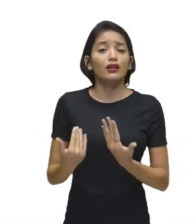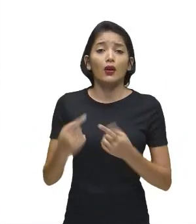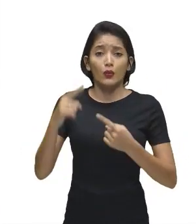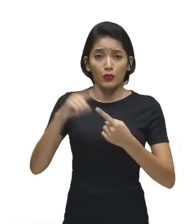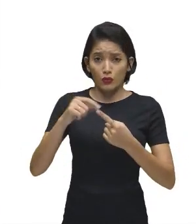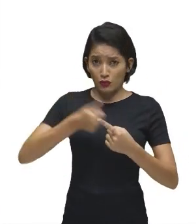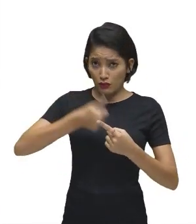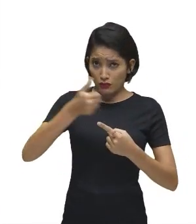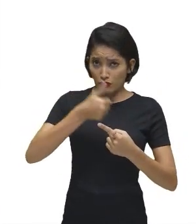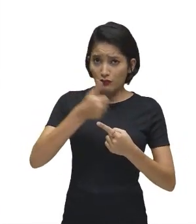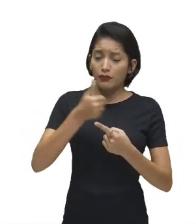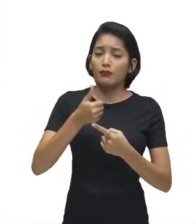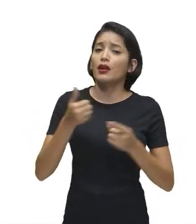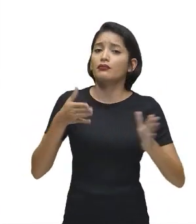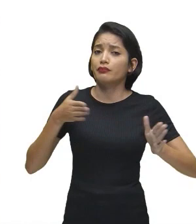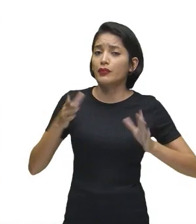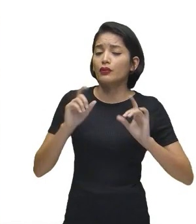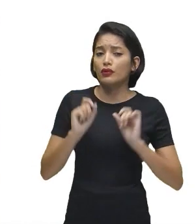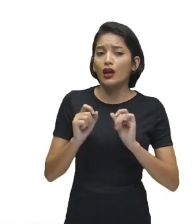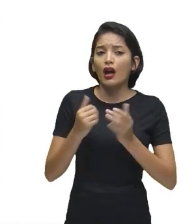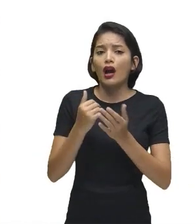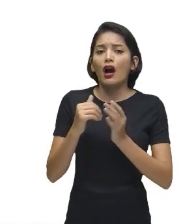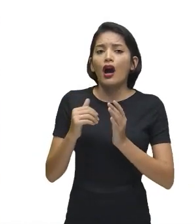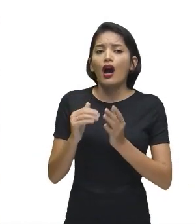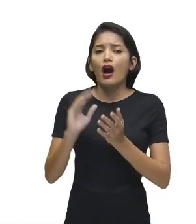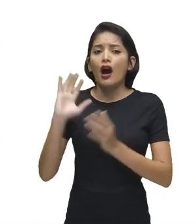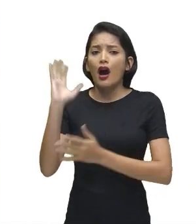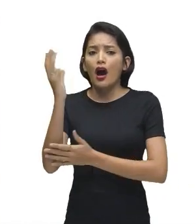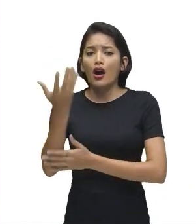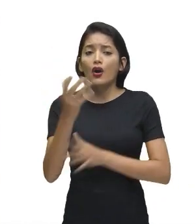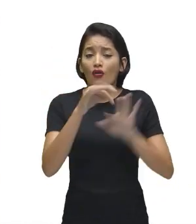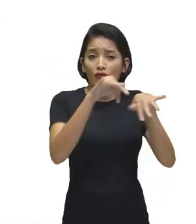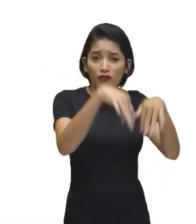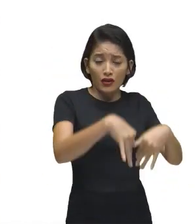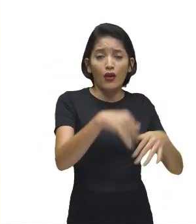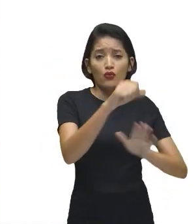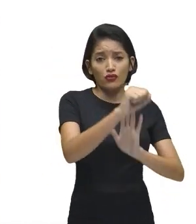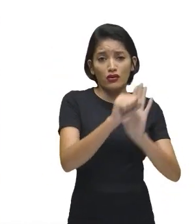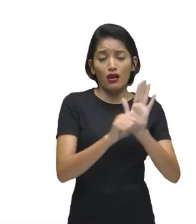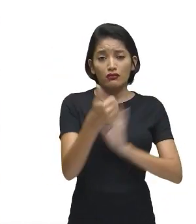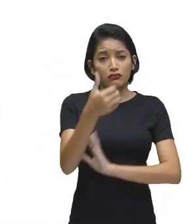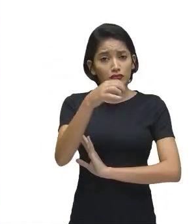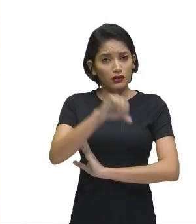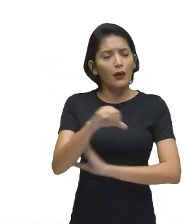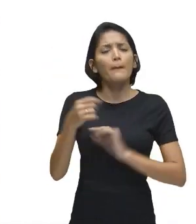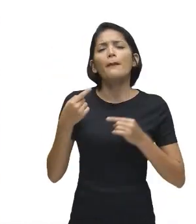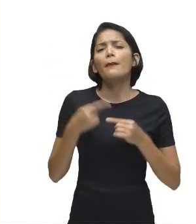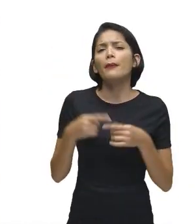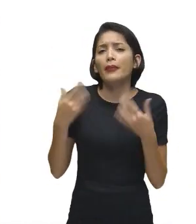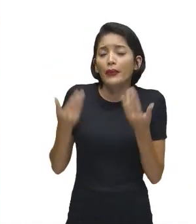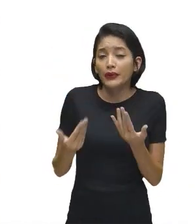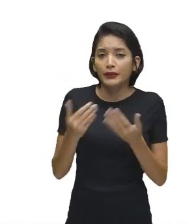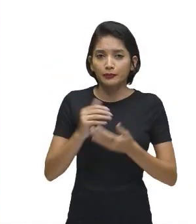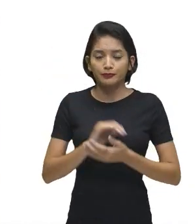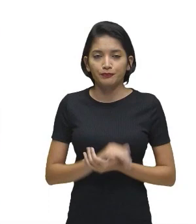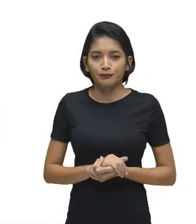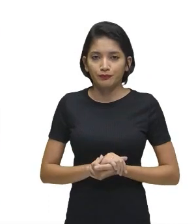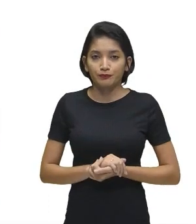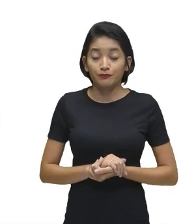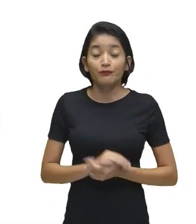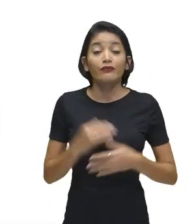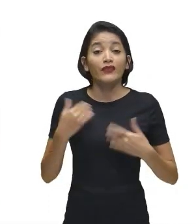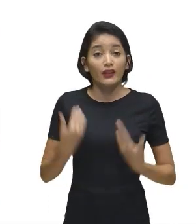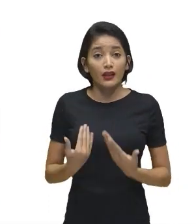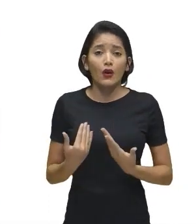como vocês viram, no final do século XIX. Isso porque, durante o período da